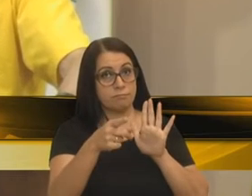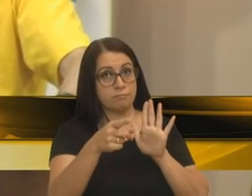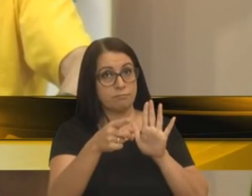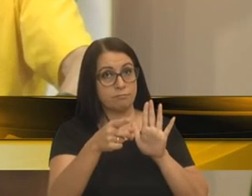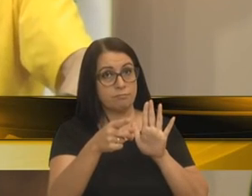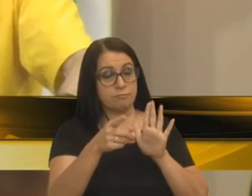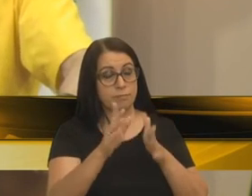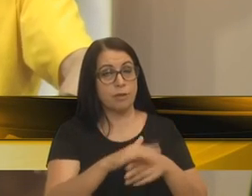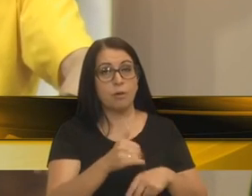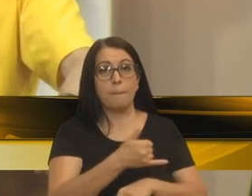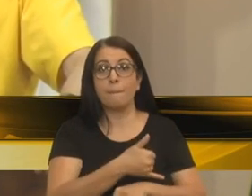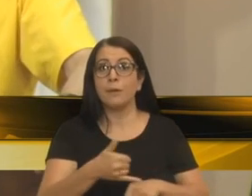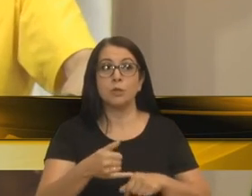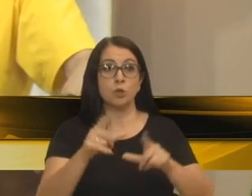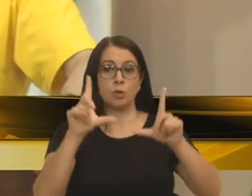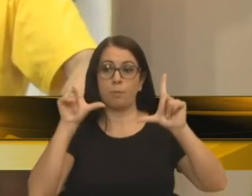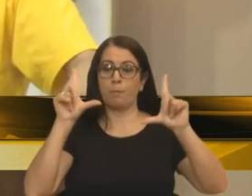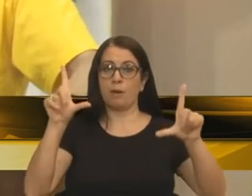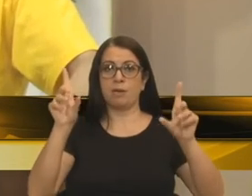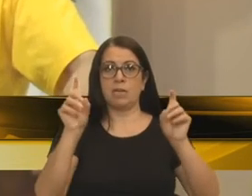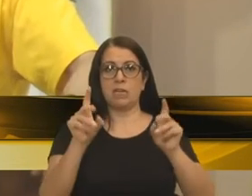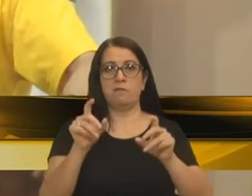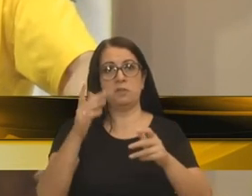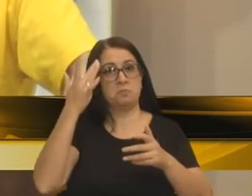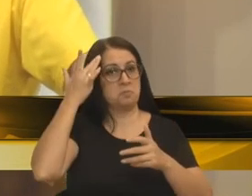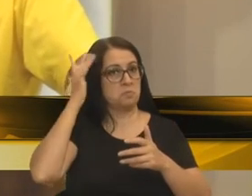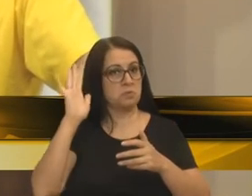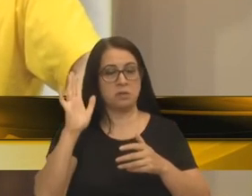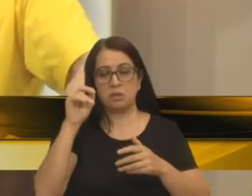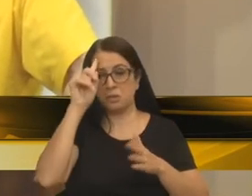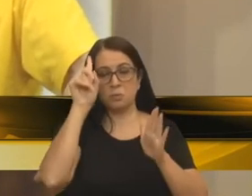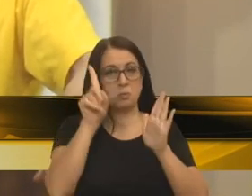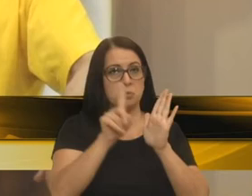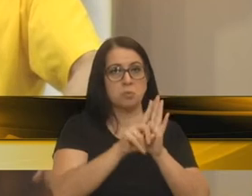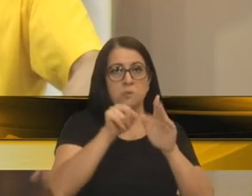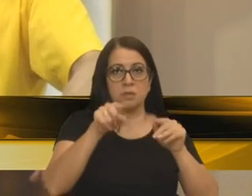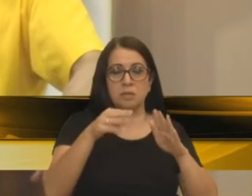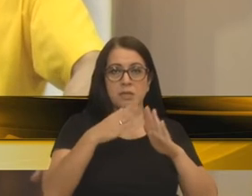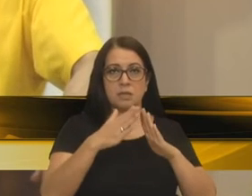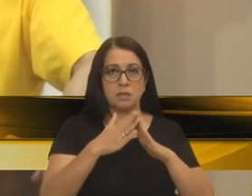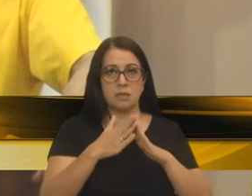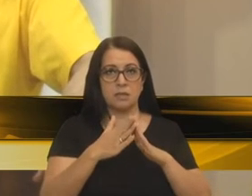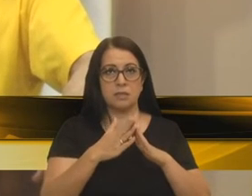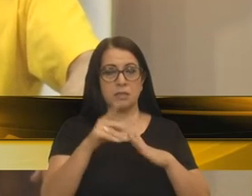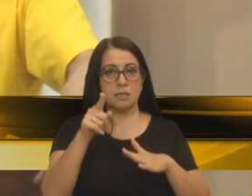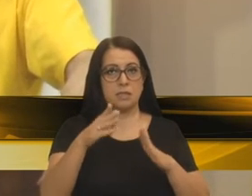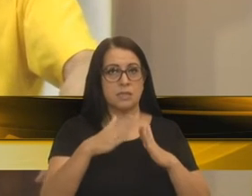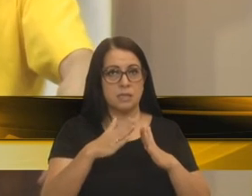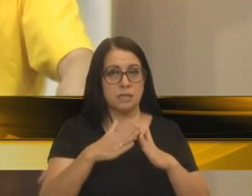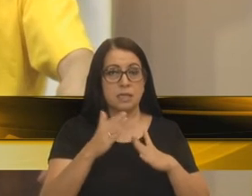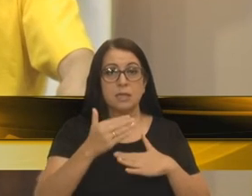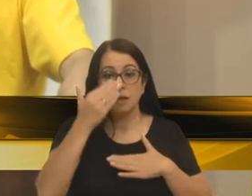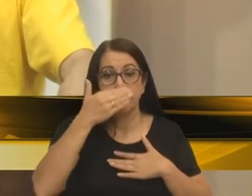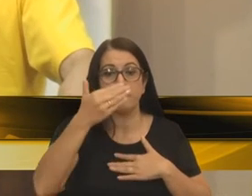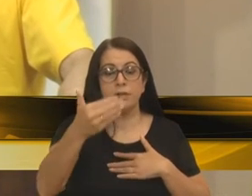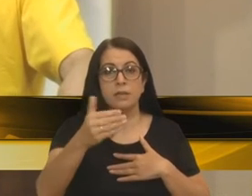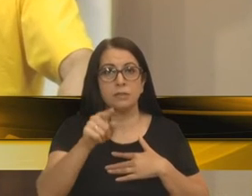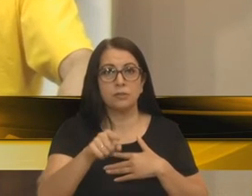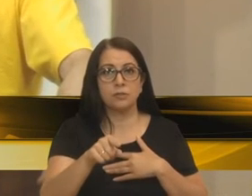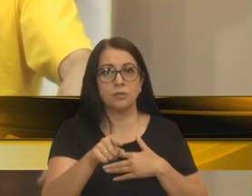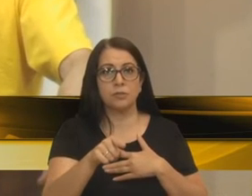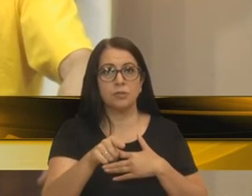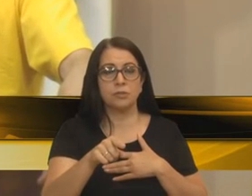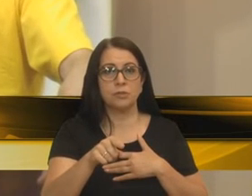de maduro, tem uma placa de vende-se, não sei quem são os proprietários desta casa, essa casa ali, na frente